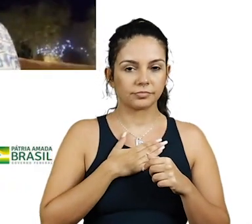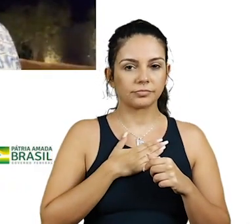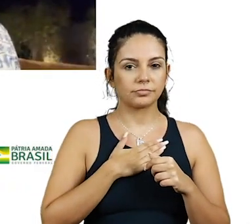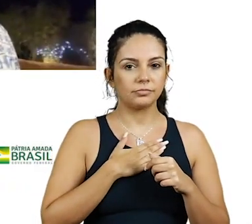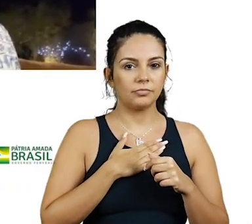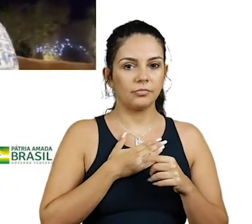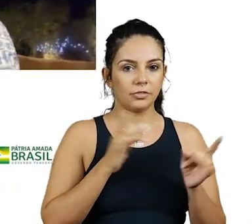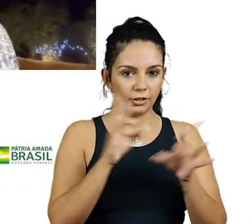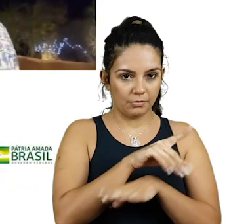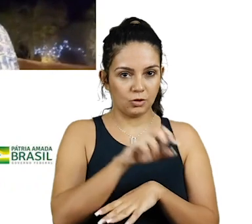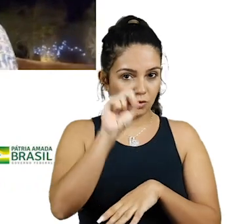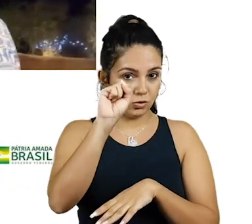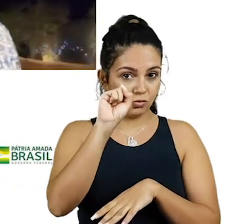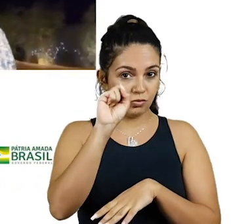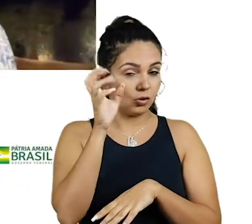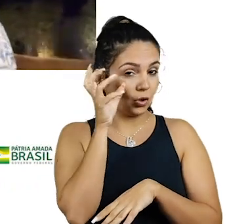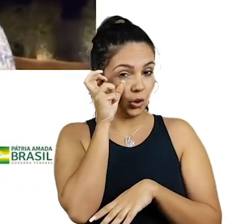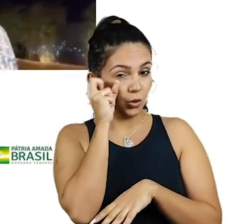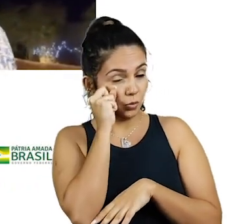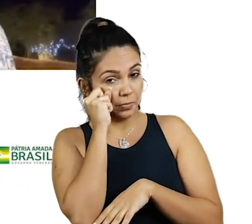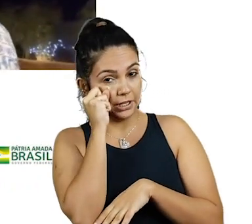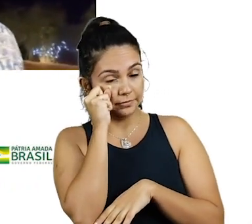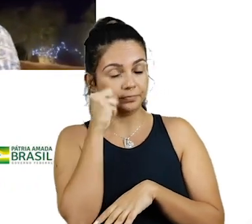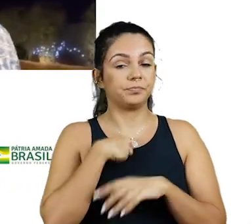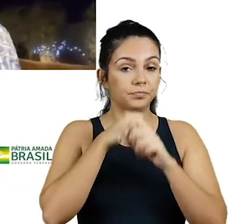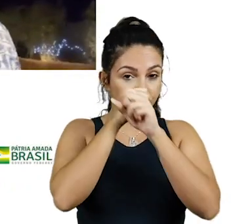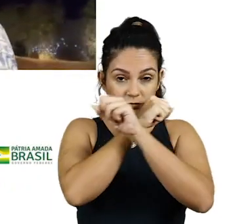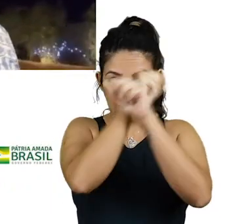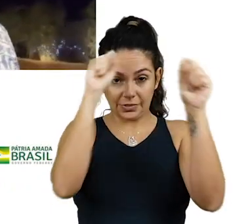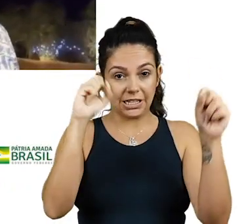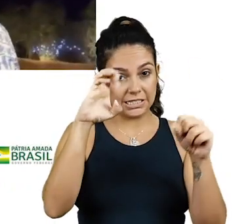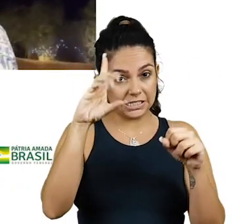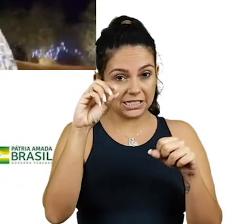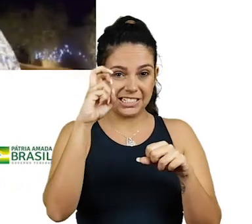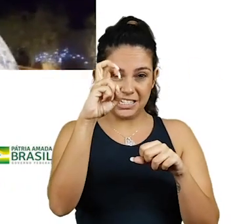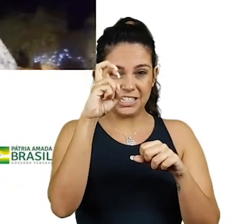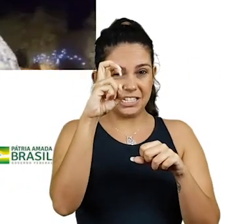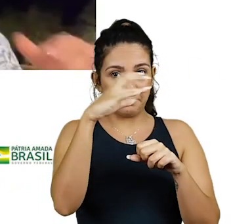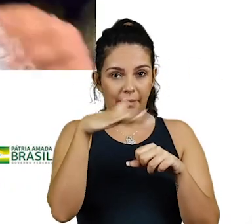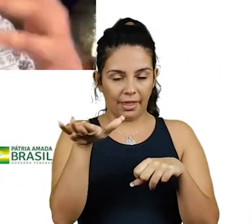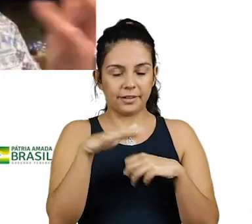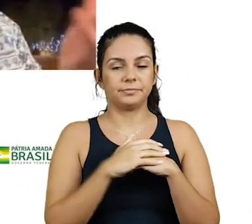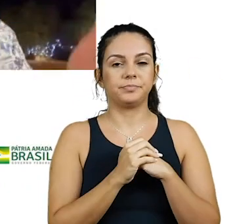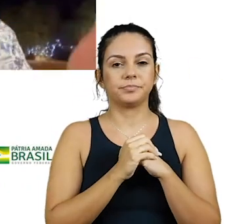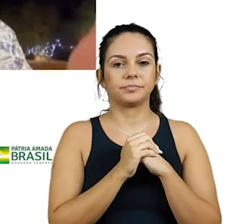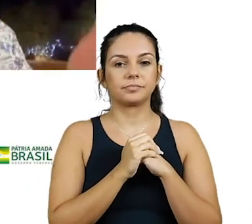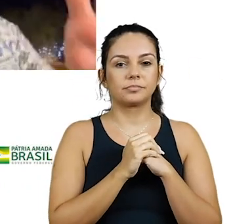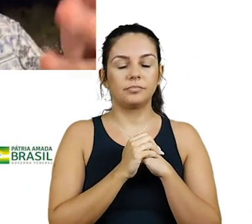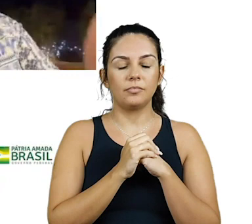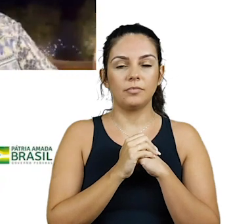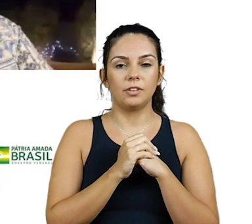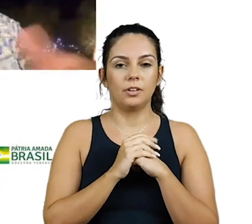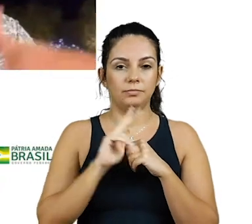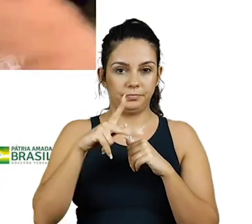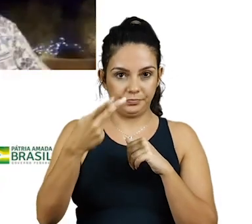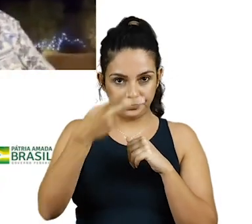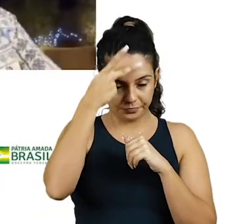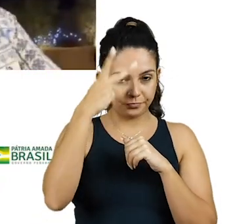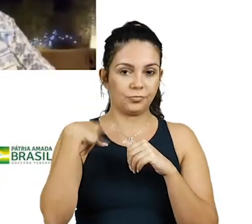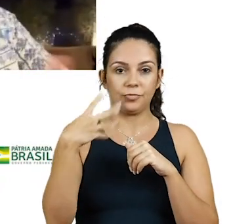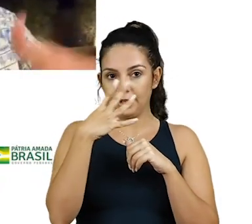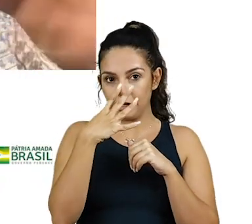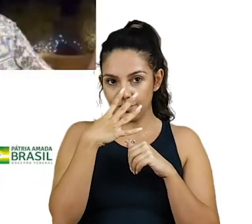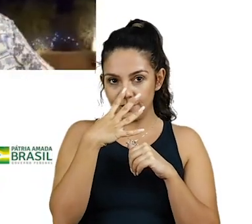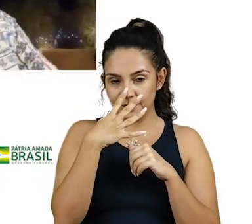sei lá que vai acabar isso aqui, 8 horas, vamos comer para dormir. Mas eu acordo cedo, acordo 5, 5:30 da manhã. E ao contrário, inclusive, das pessoas que eu admiro,